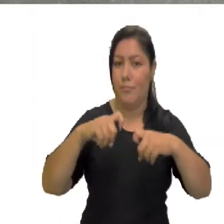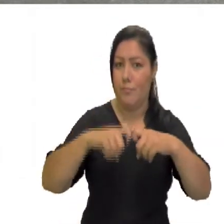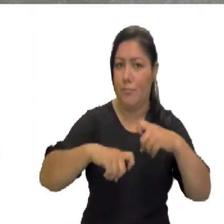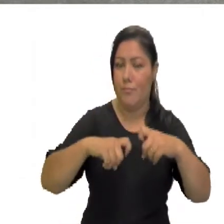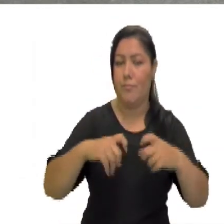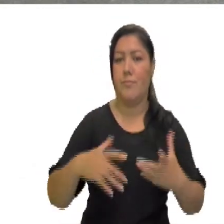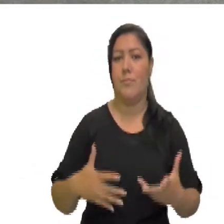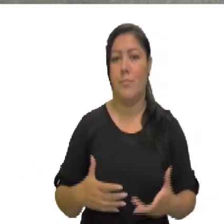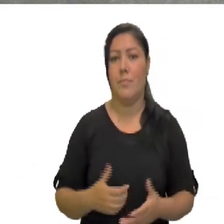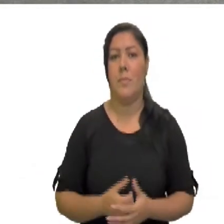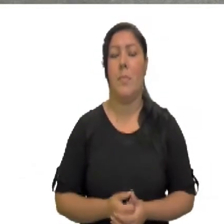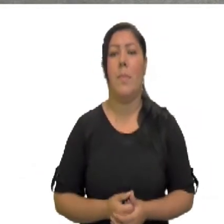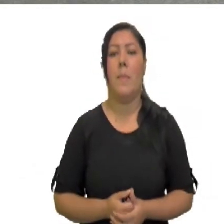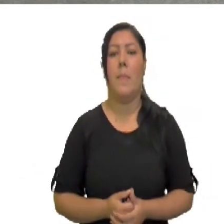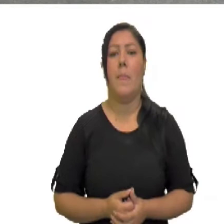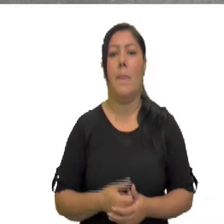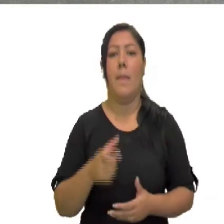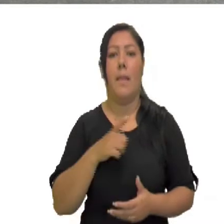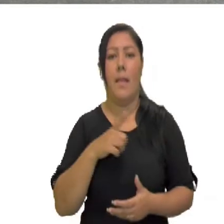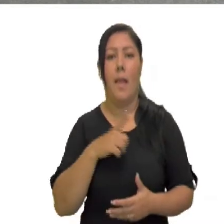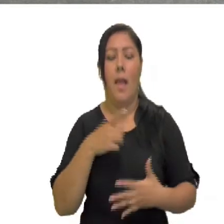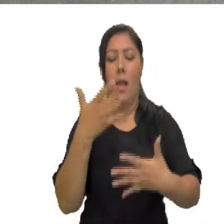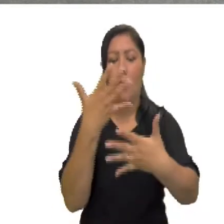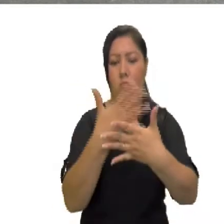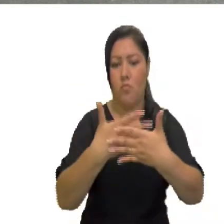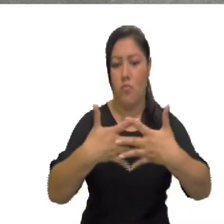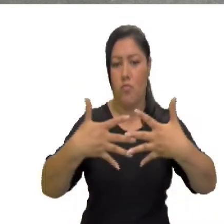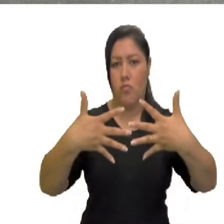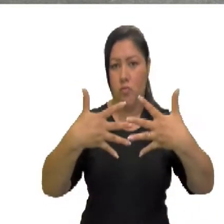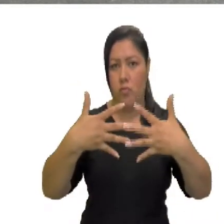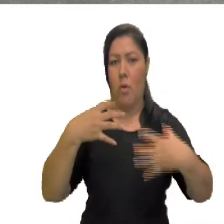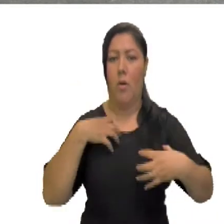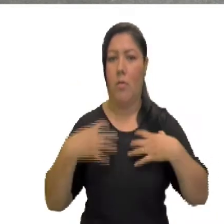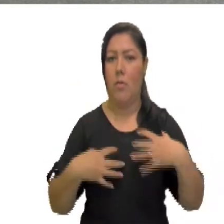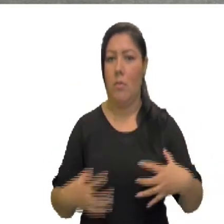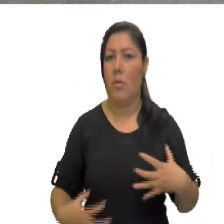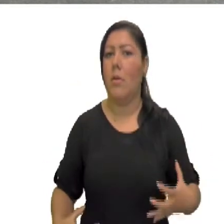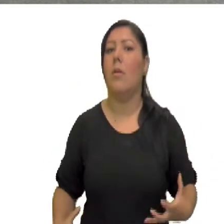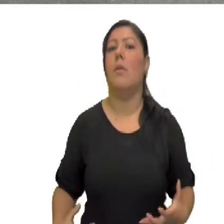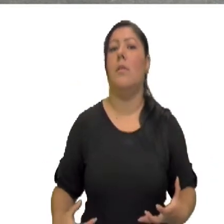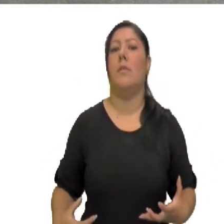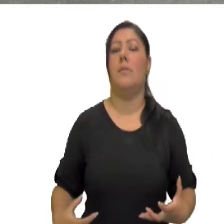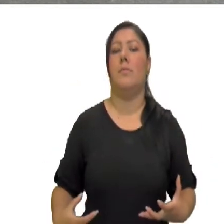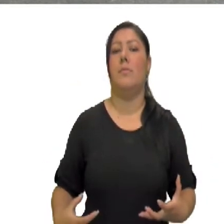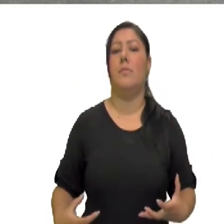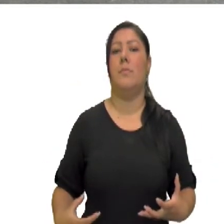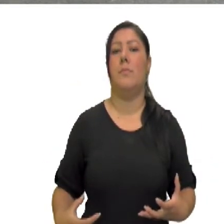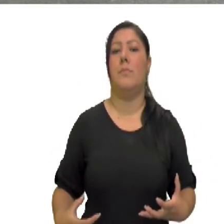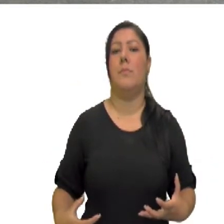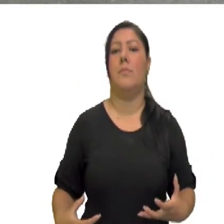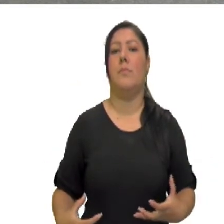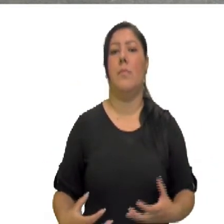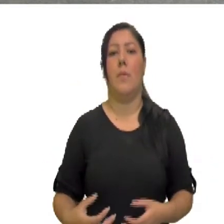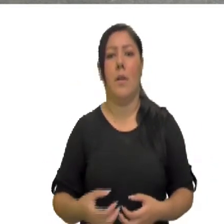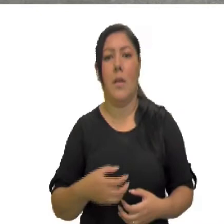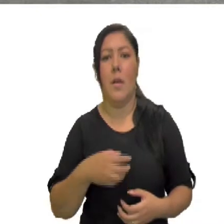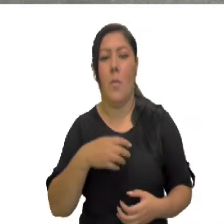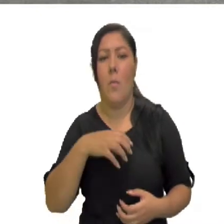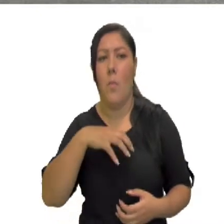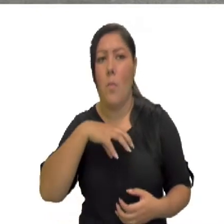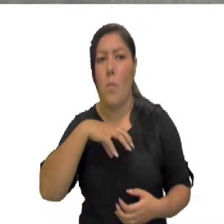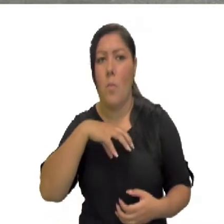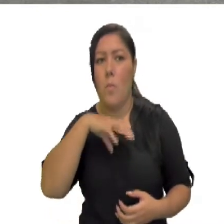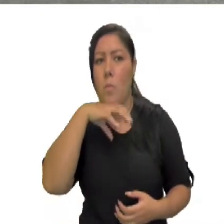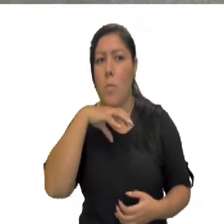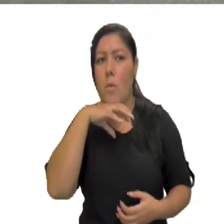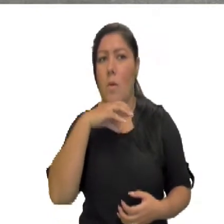tem presença de tecido e de órgãos e ele é um ser de simetria